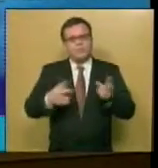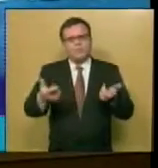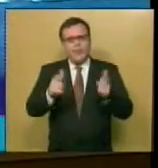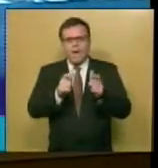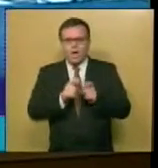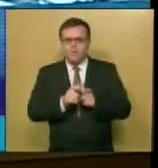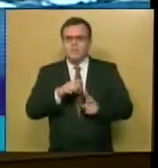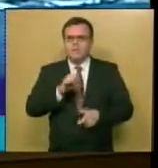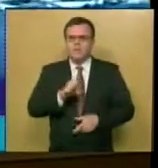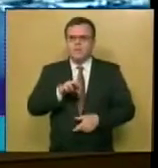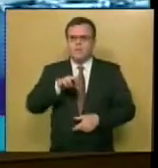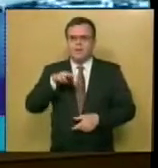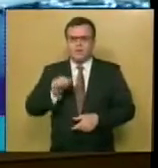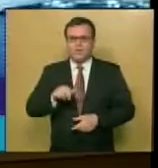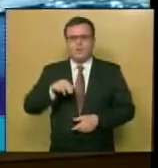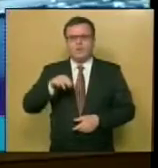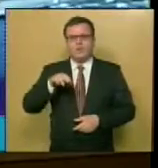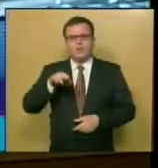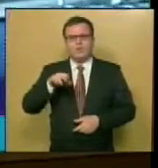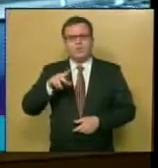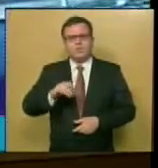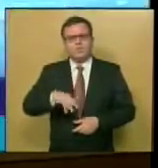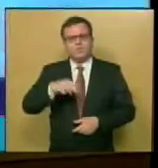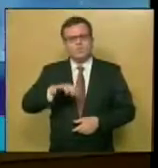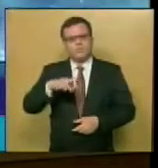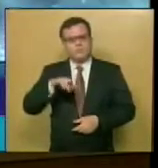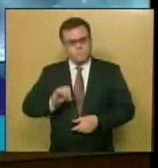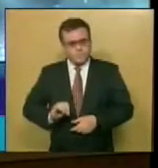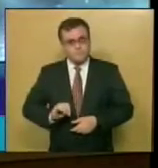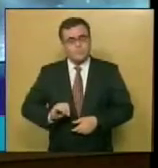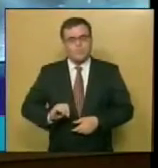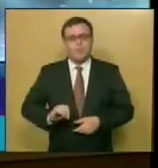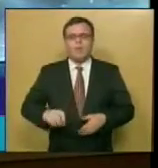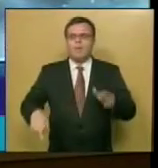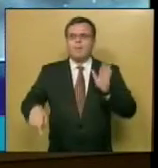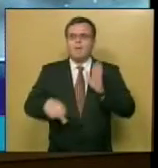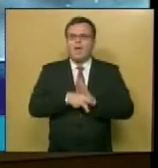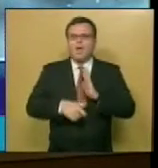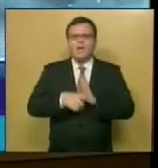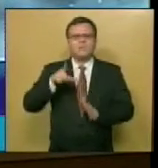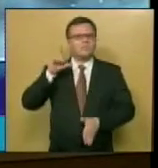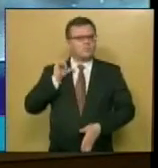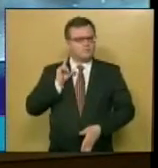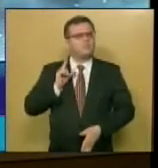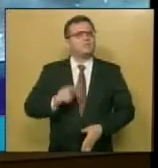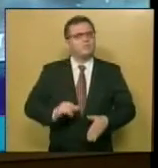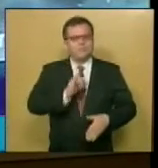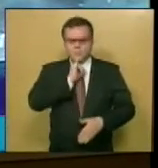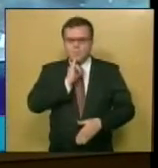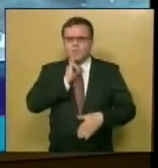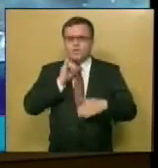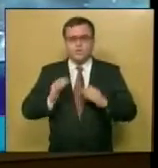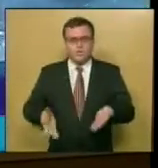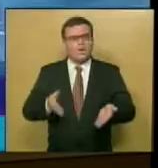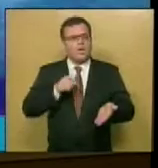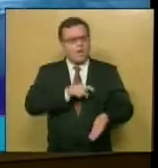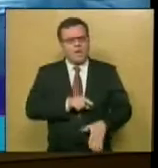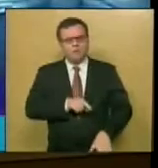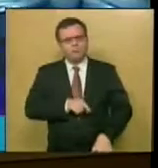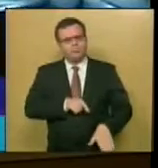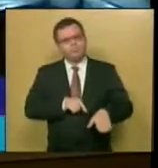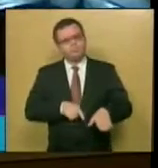época pertencia ao município de Itabaiana. Era filho de agricultor e foi levado logo cedo para o trabalho no